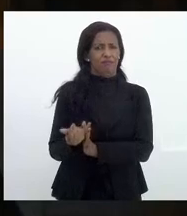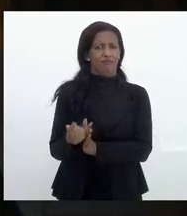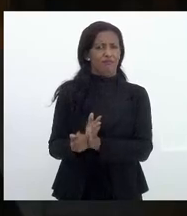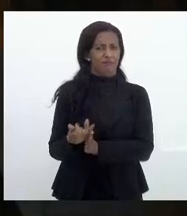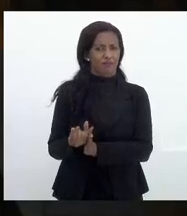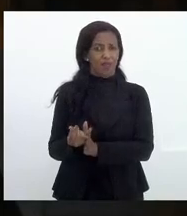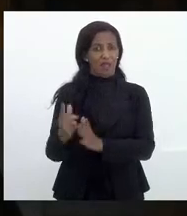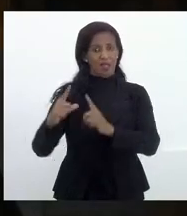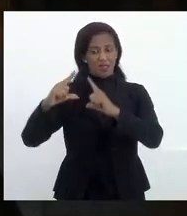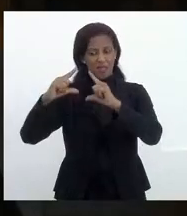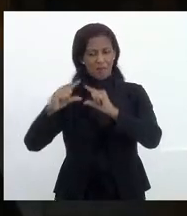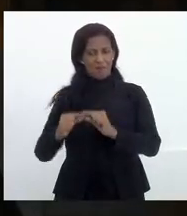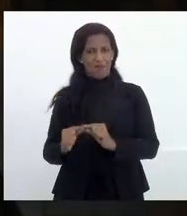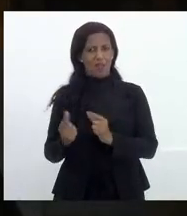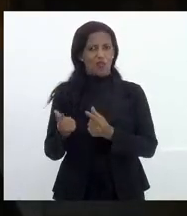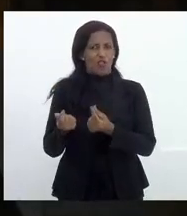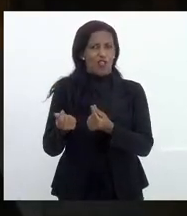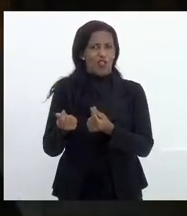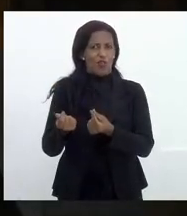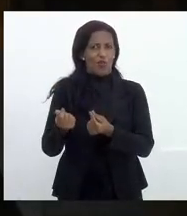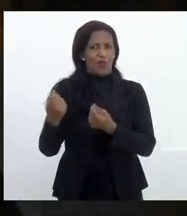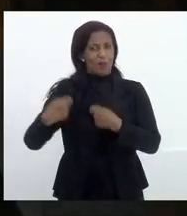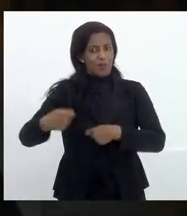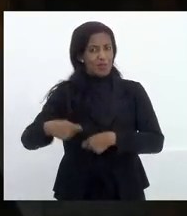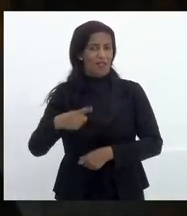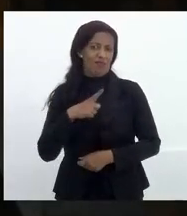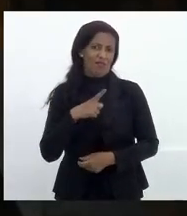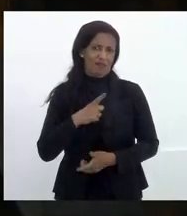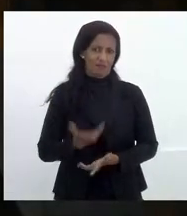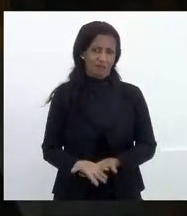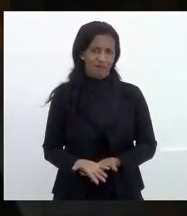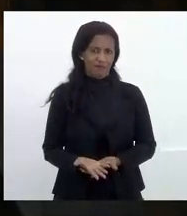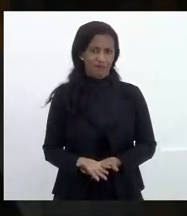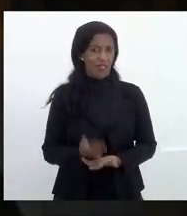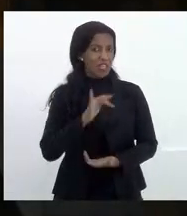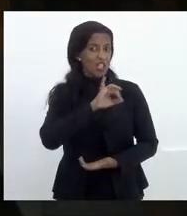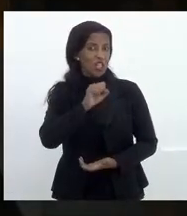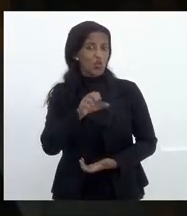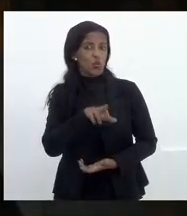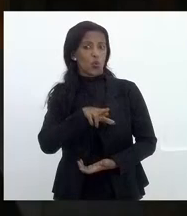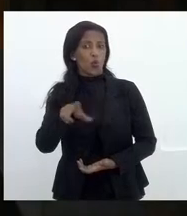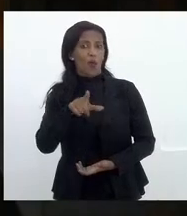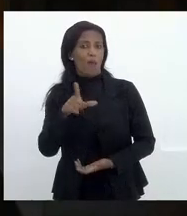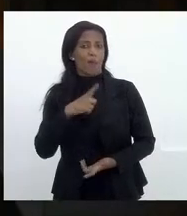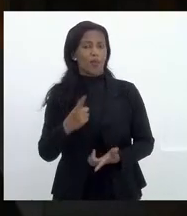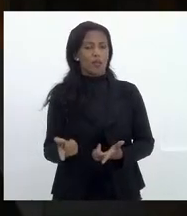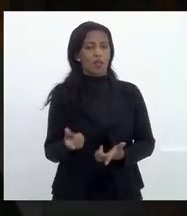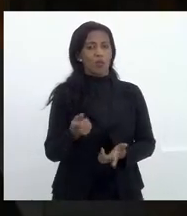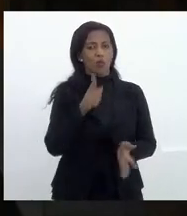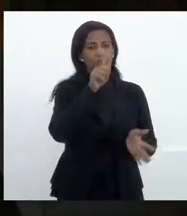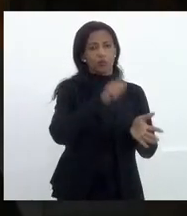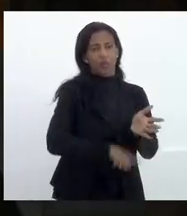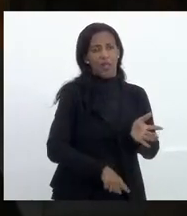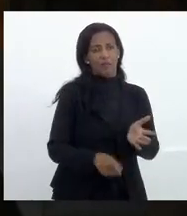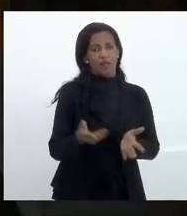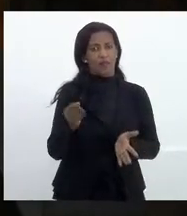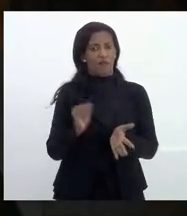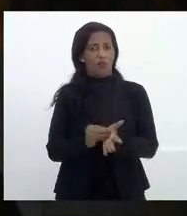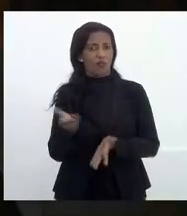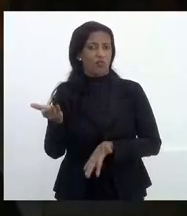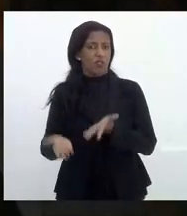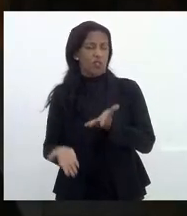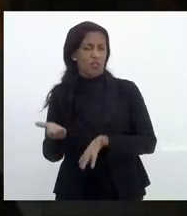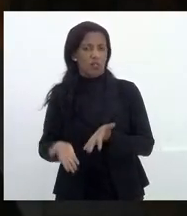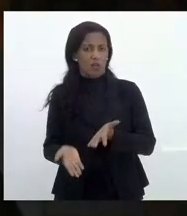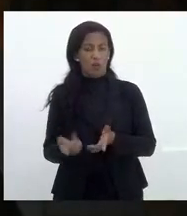seja tem menos dinheiro que deveria ter é isso não é porque a um defe um desequilíbrio isso